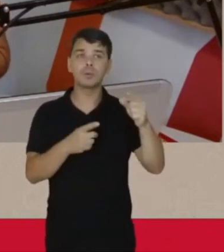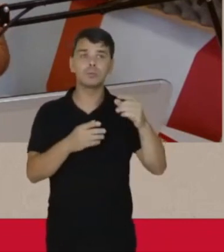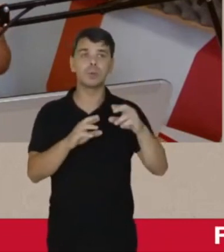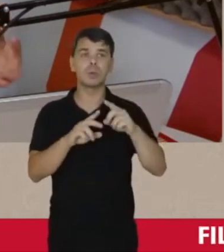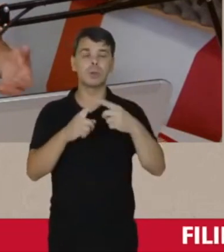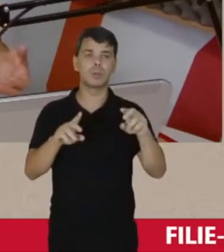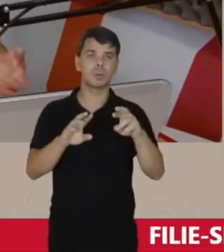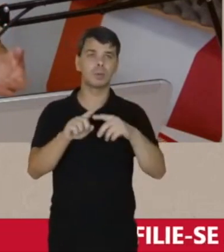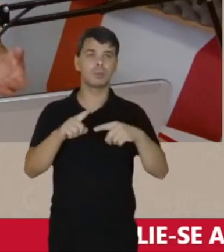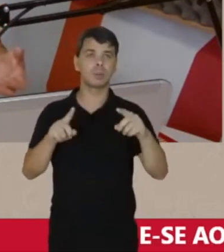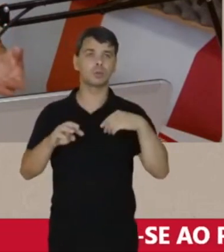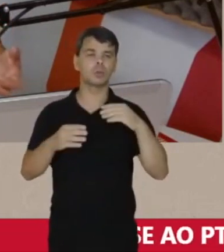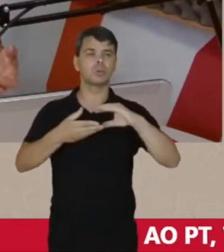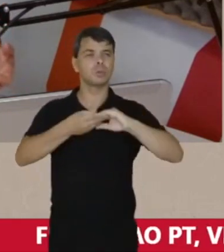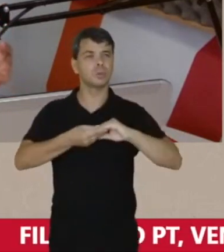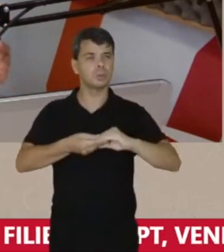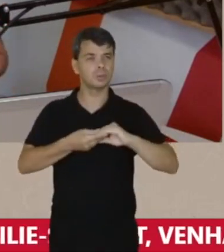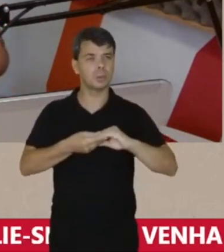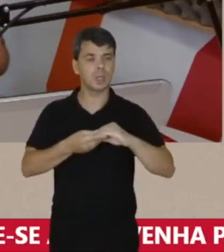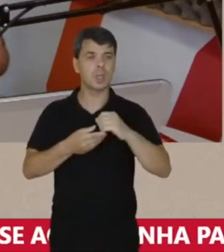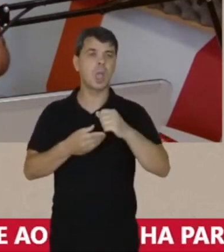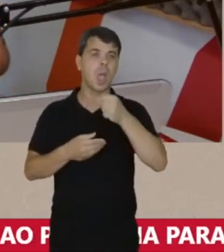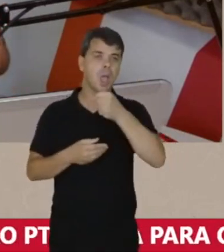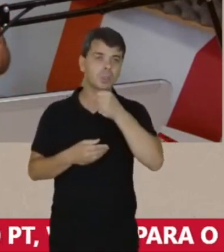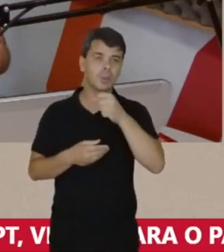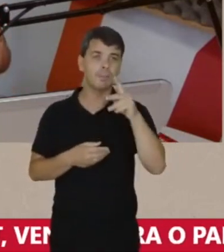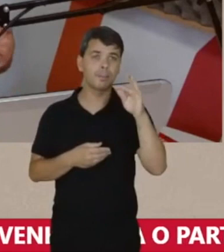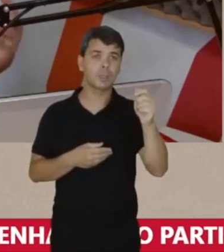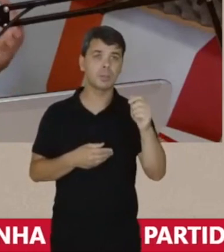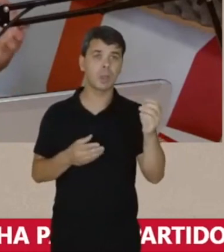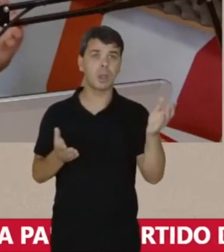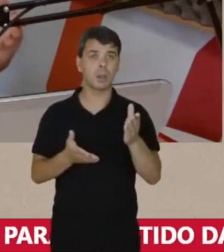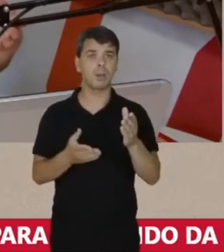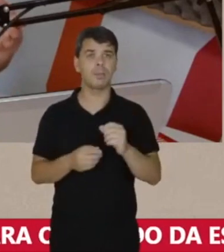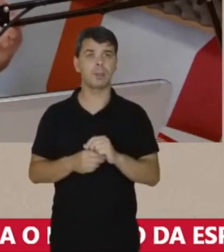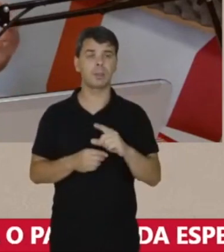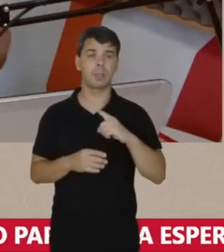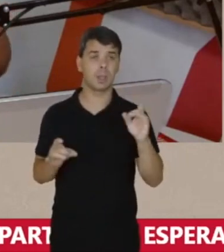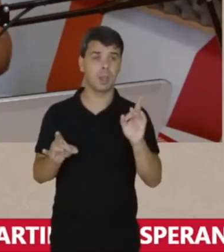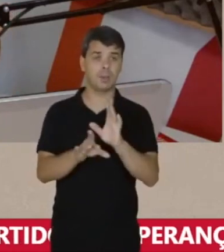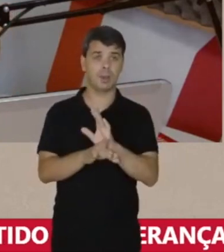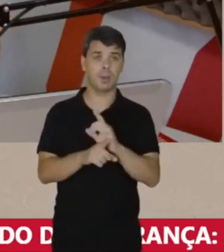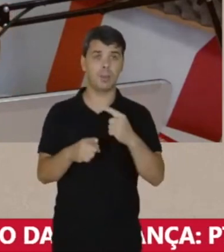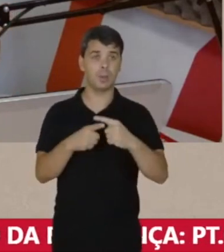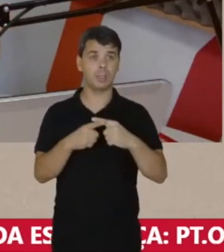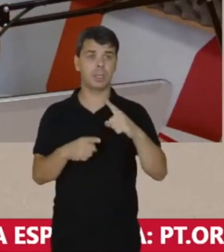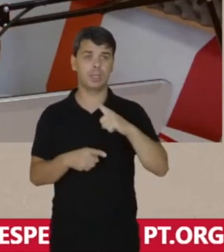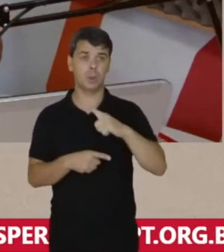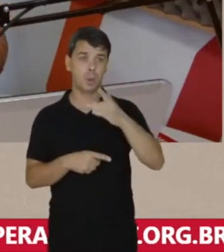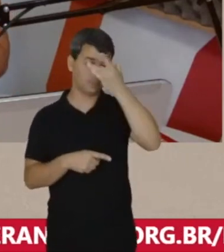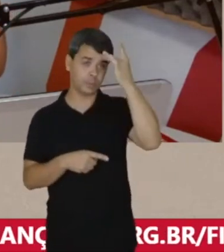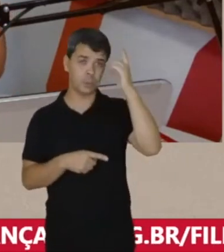programação, mandando uma saudação para todo mundo que está na escuta da Rádio PT. Mas agora a gente vai, infelizmente, ter que encerrar, porque tem uma outra mineira